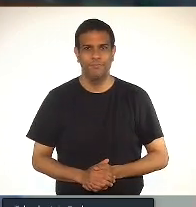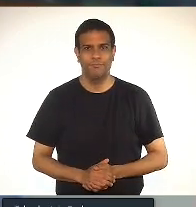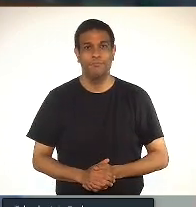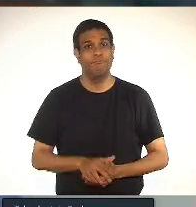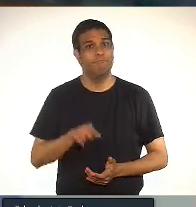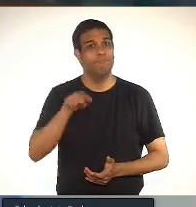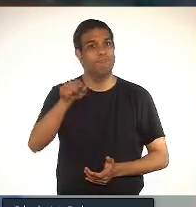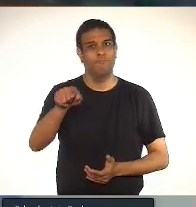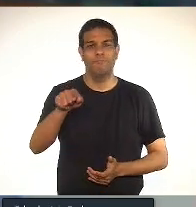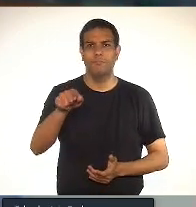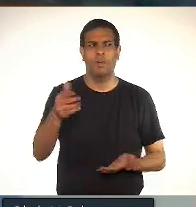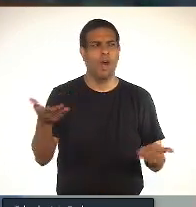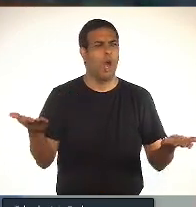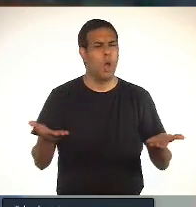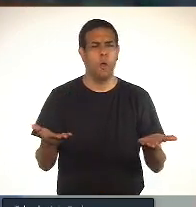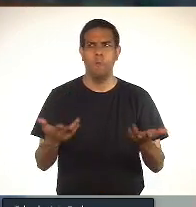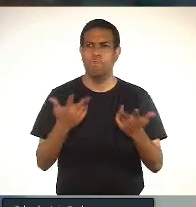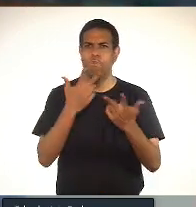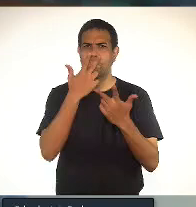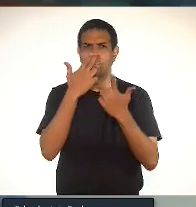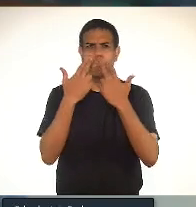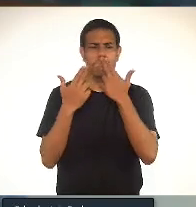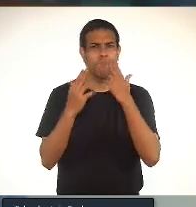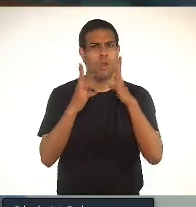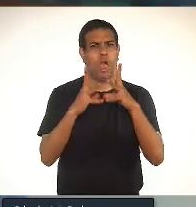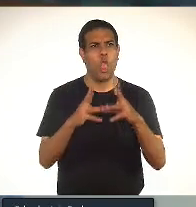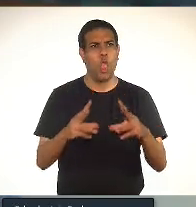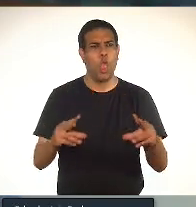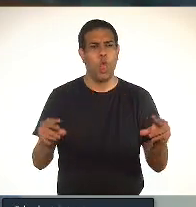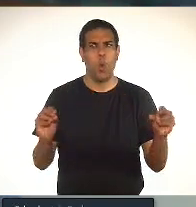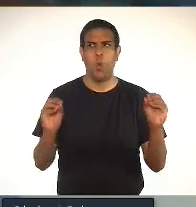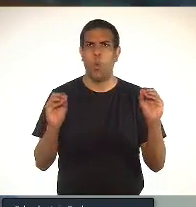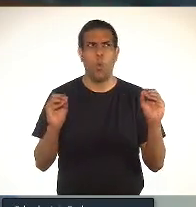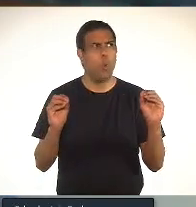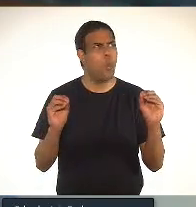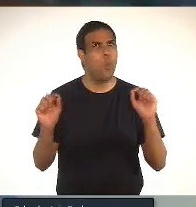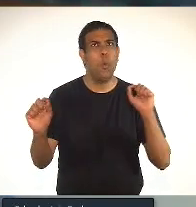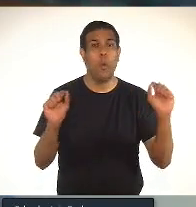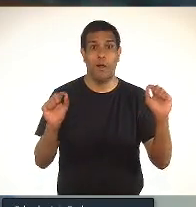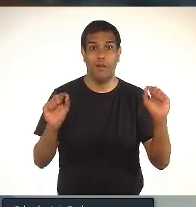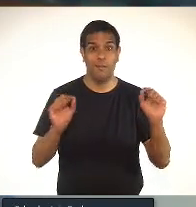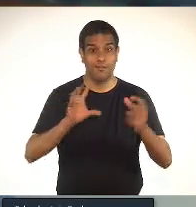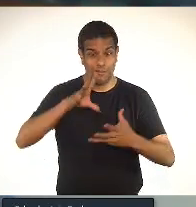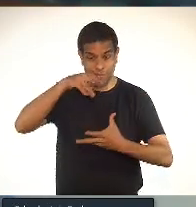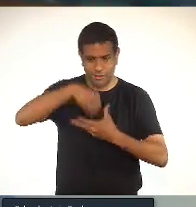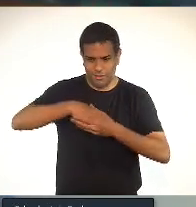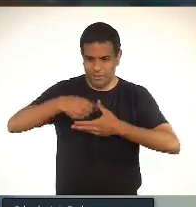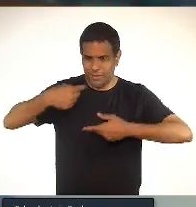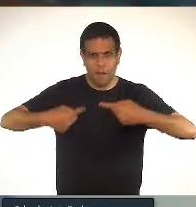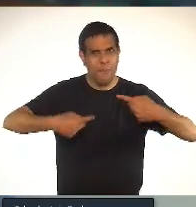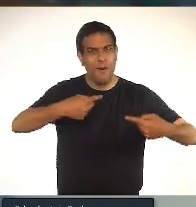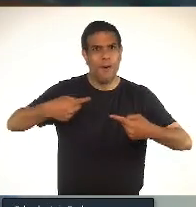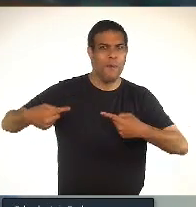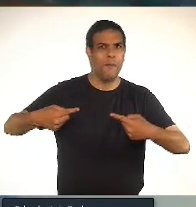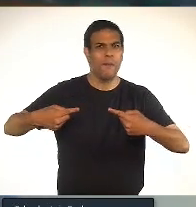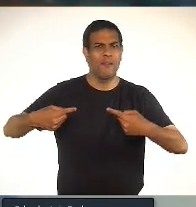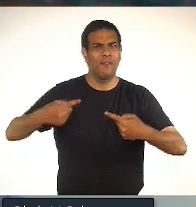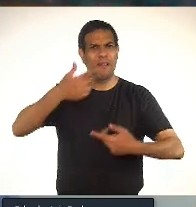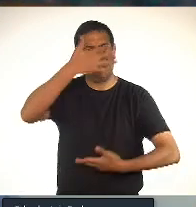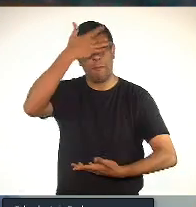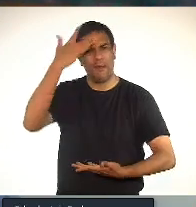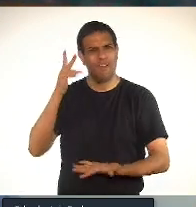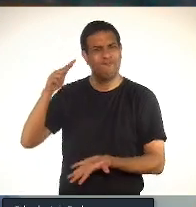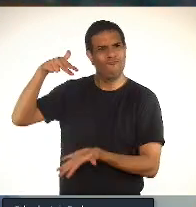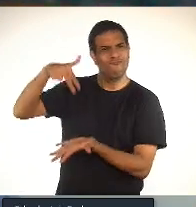E isso está sumido, né, da política. Porque na política o que eu mais vejo é o político dizer